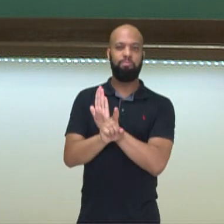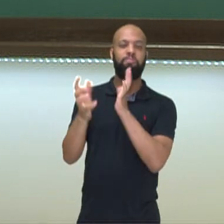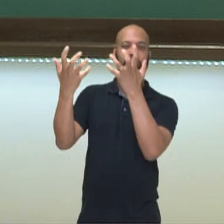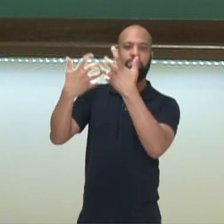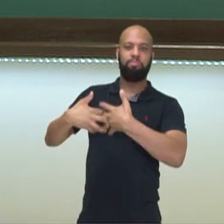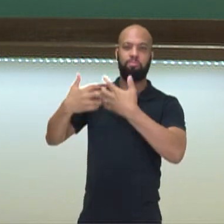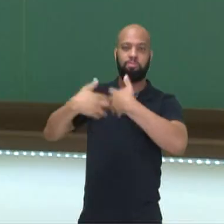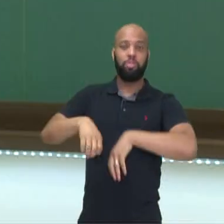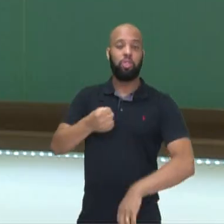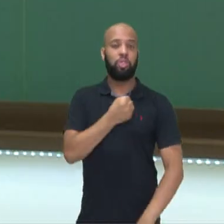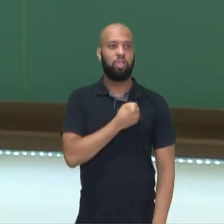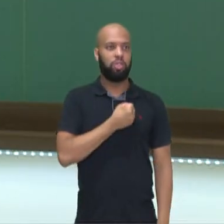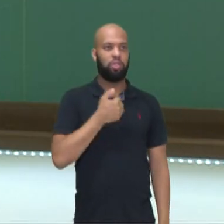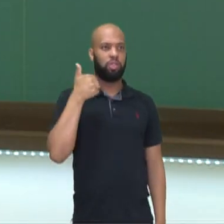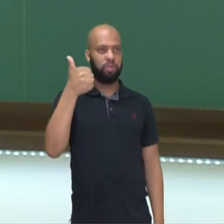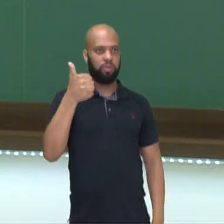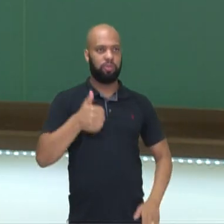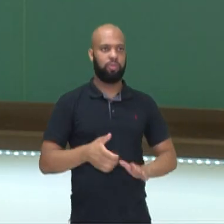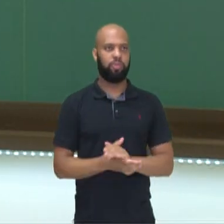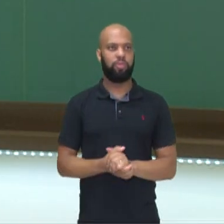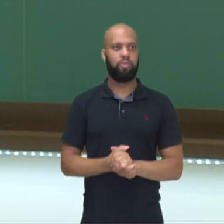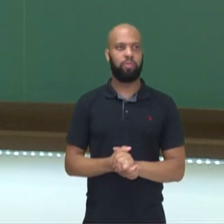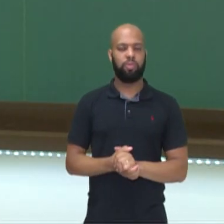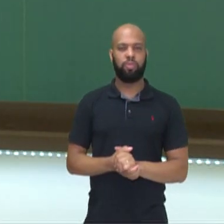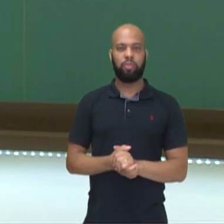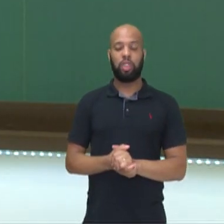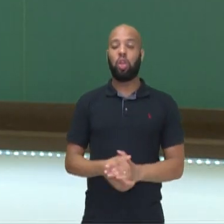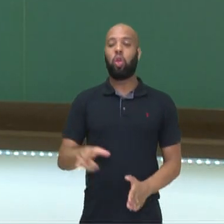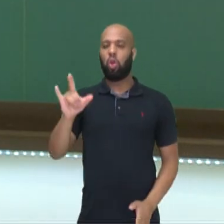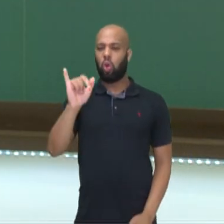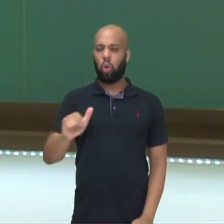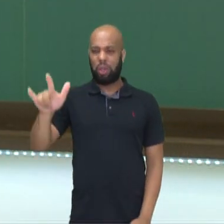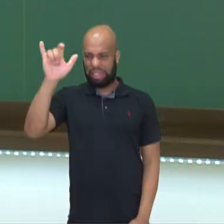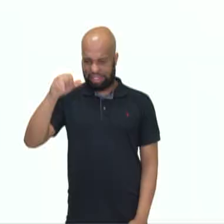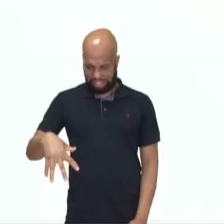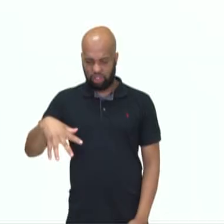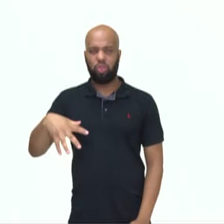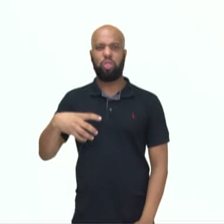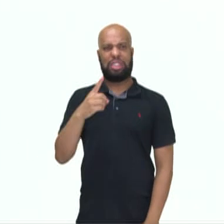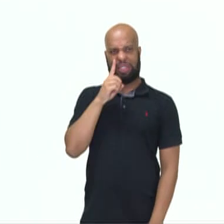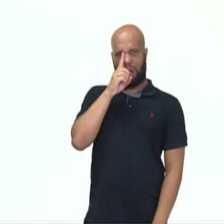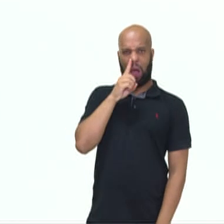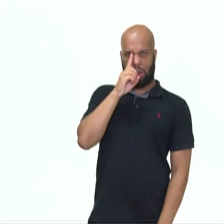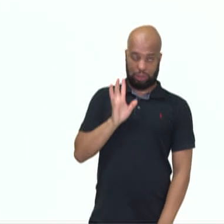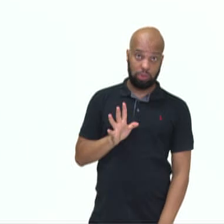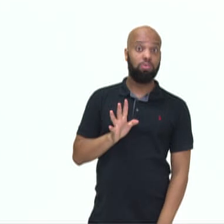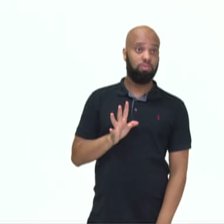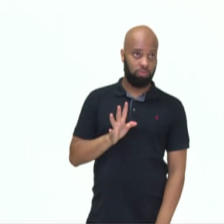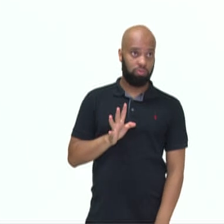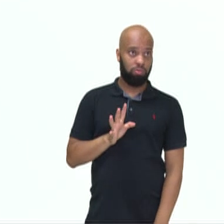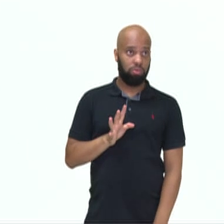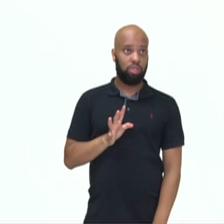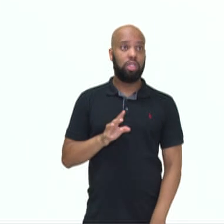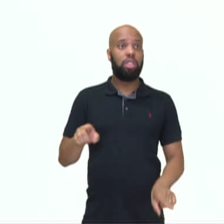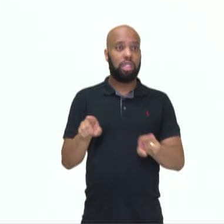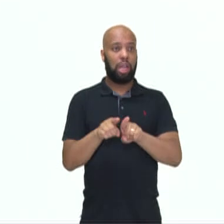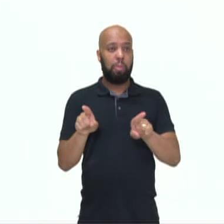Aqui temos uma atividade para você pensar. Vamos lá. O lixo tóxico